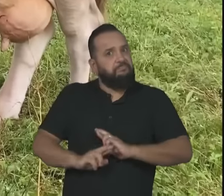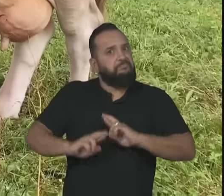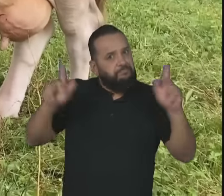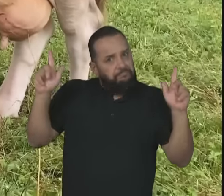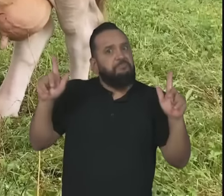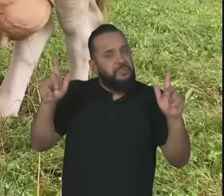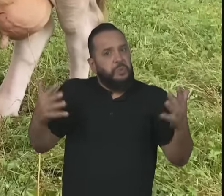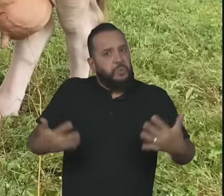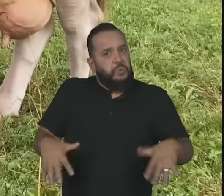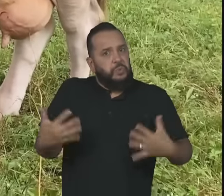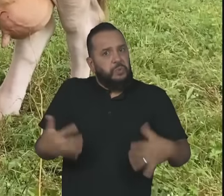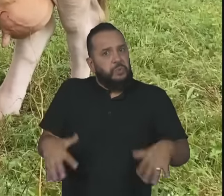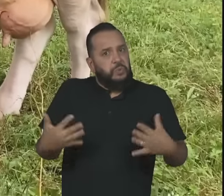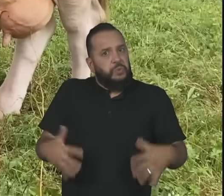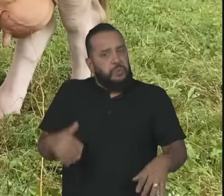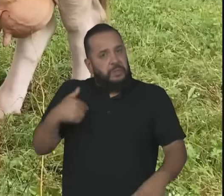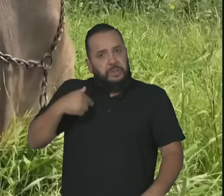se imaginava.